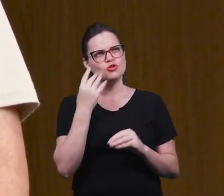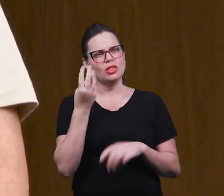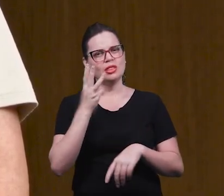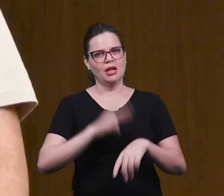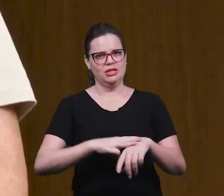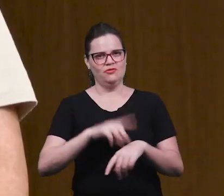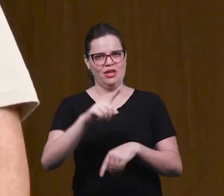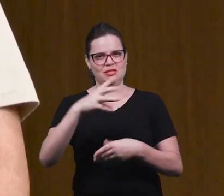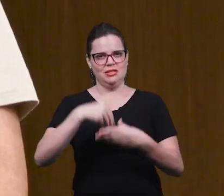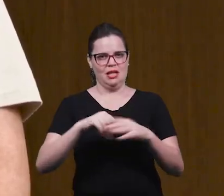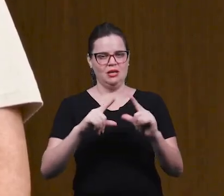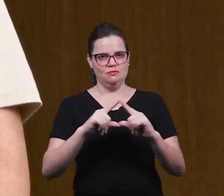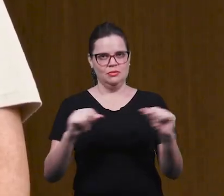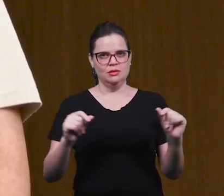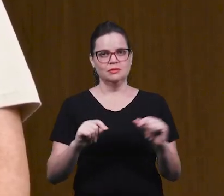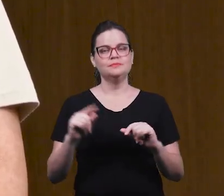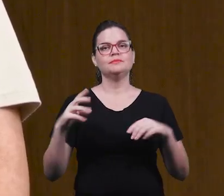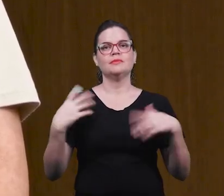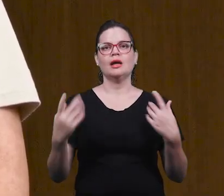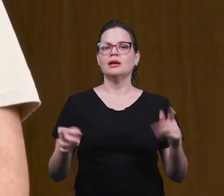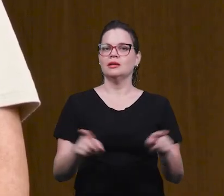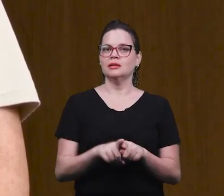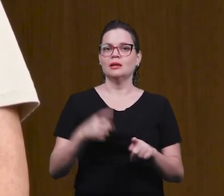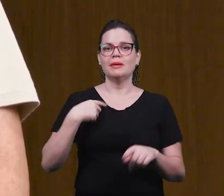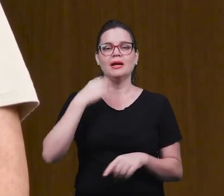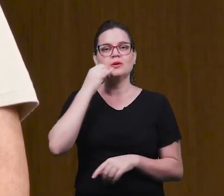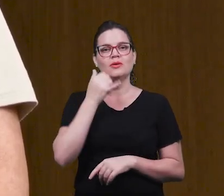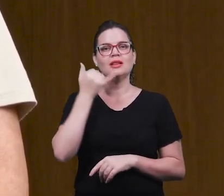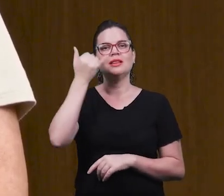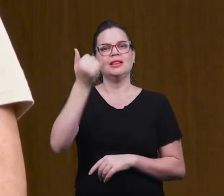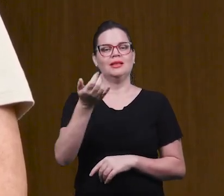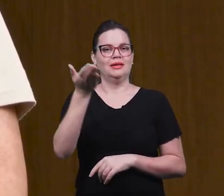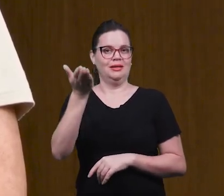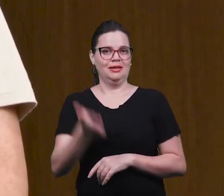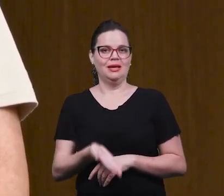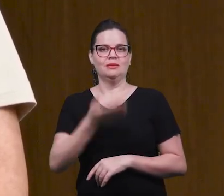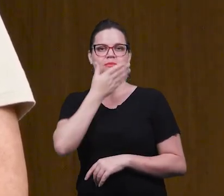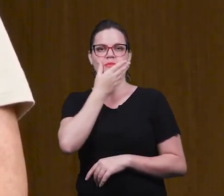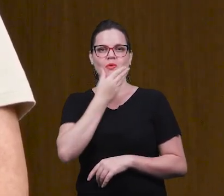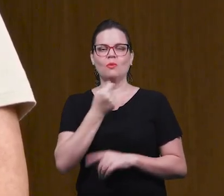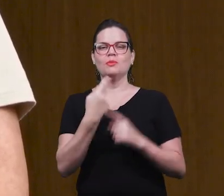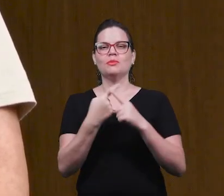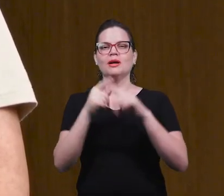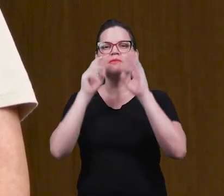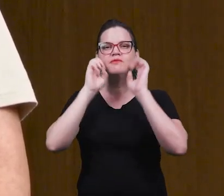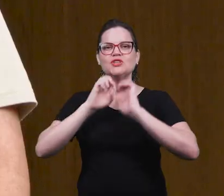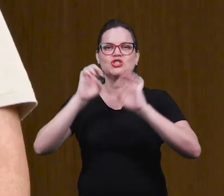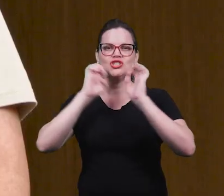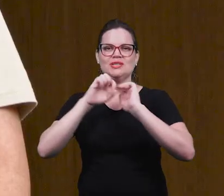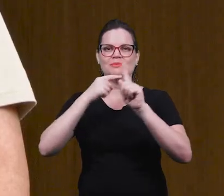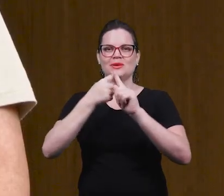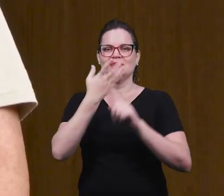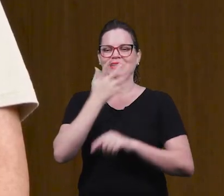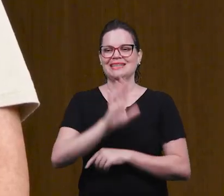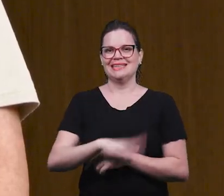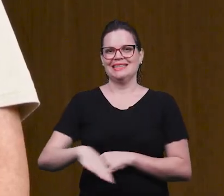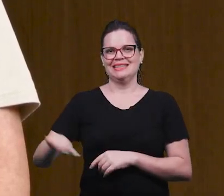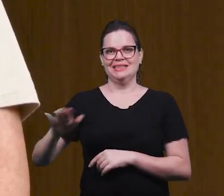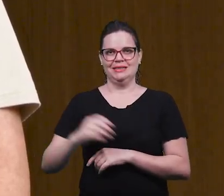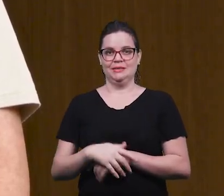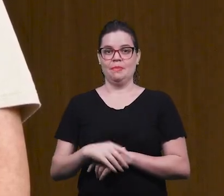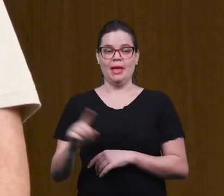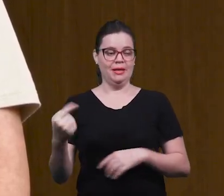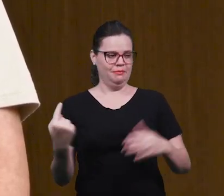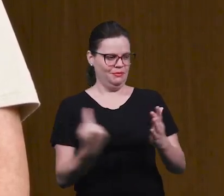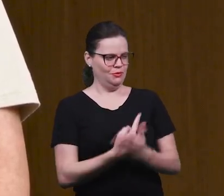que eu trabalhei, não para falar de trabalho, mas para convidá-lo para uma evangelização de crianças, porque ele tinha uma filha pequena. E